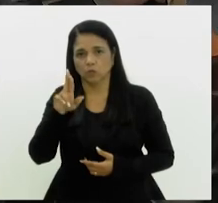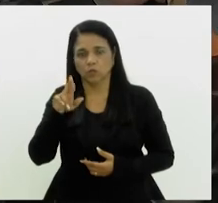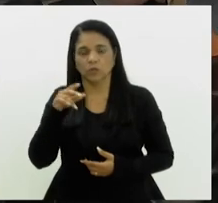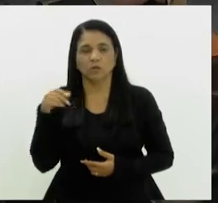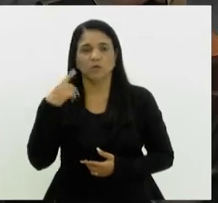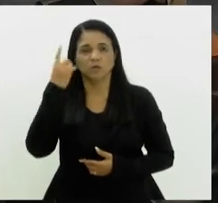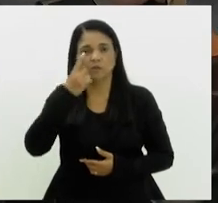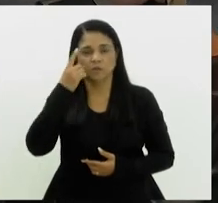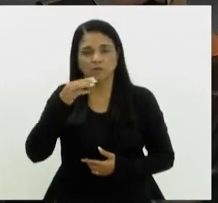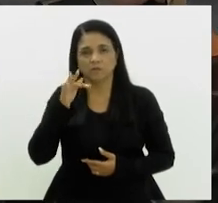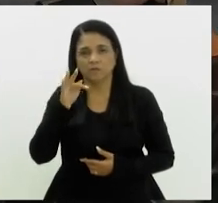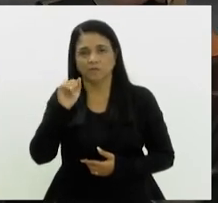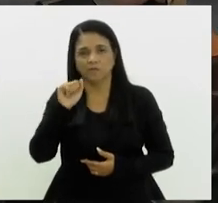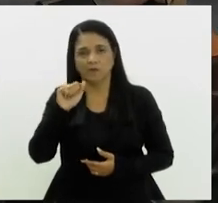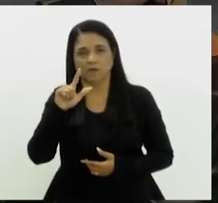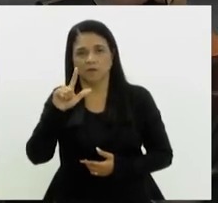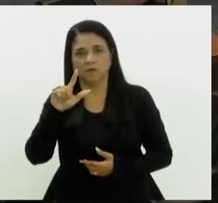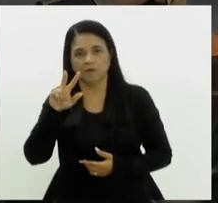Flávio Serafini.